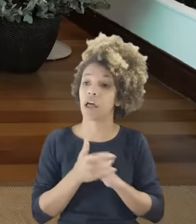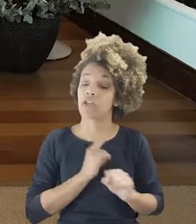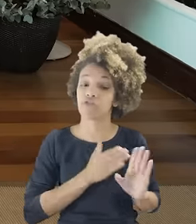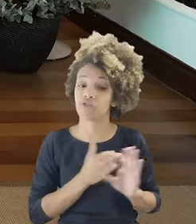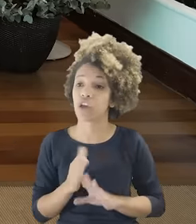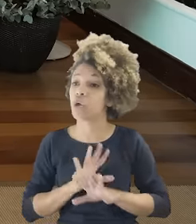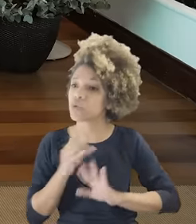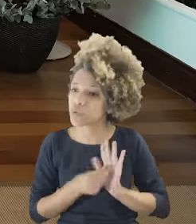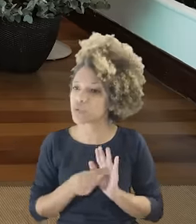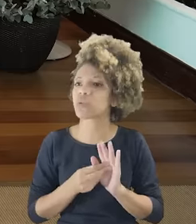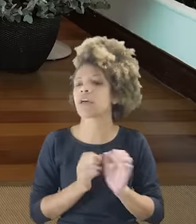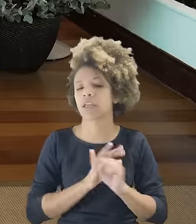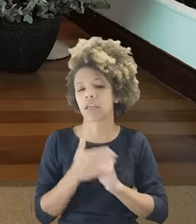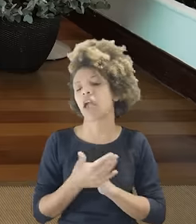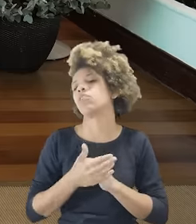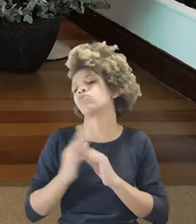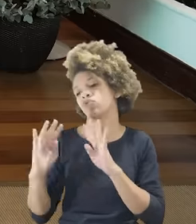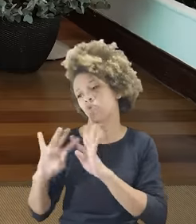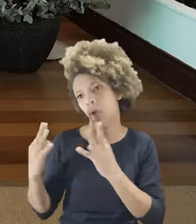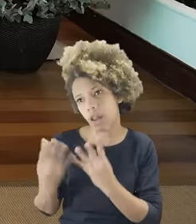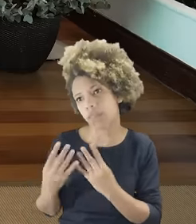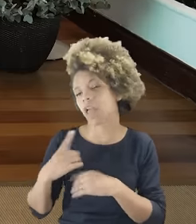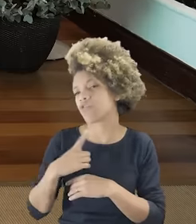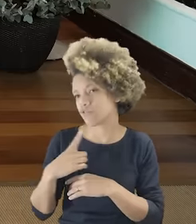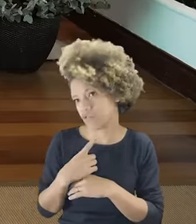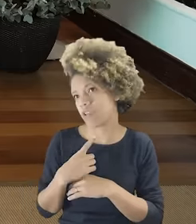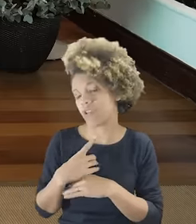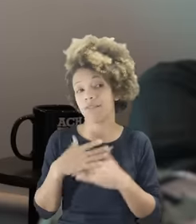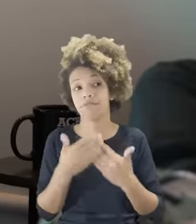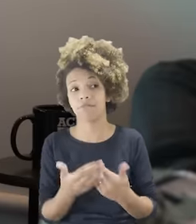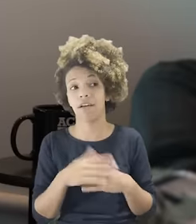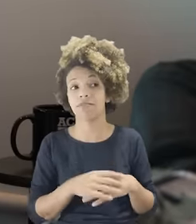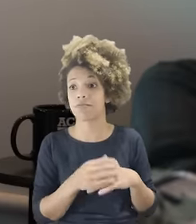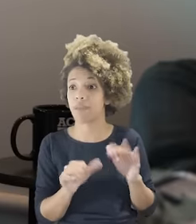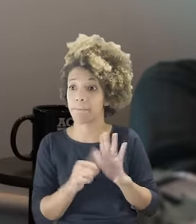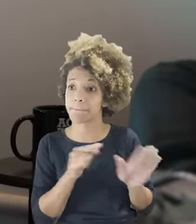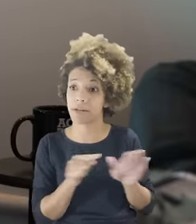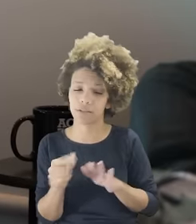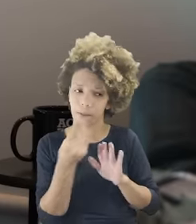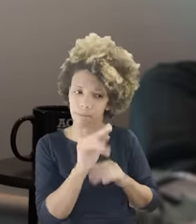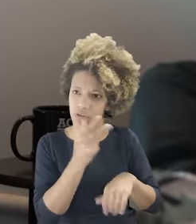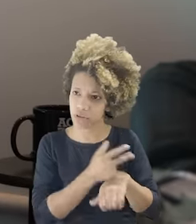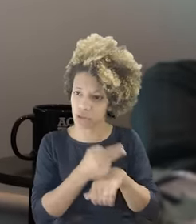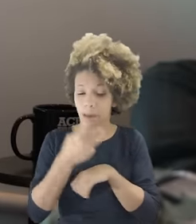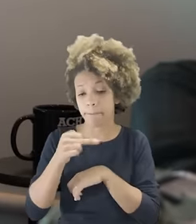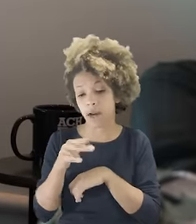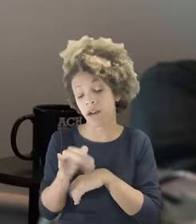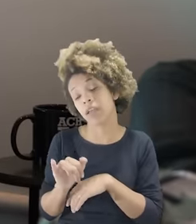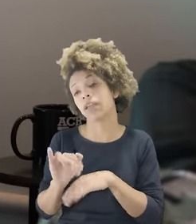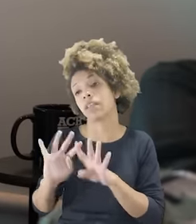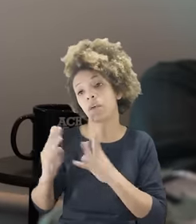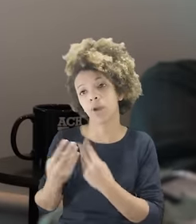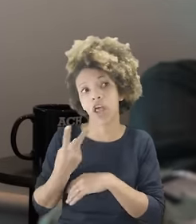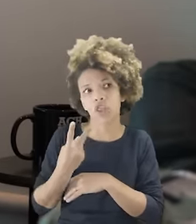tinha um efeito de muito assim tudo que era falando de pandemia de quarentena rolava muito né E aí quando na primeira semana eu postei vídeo que era a Marlene